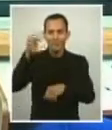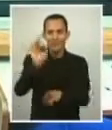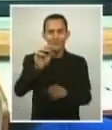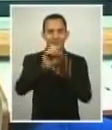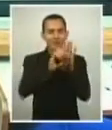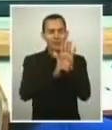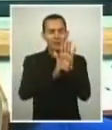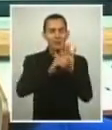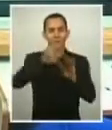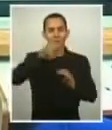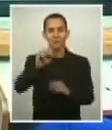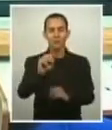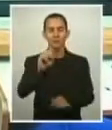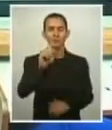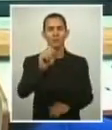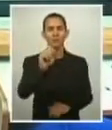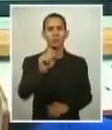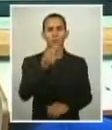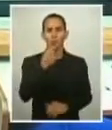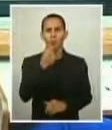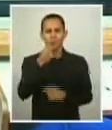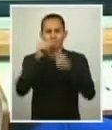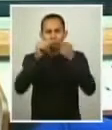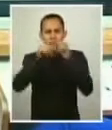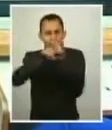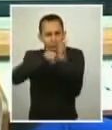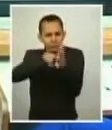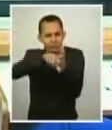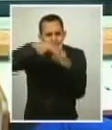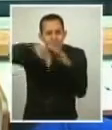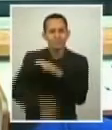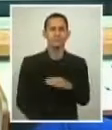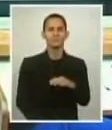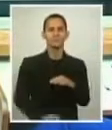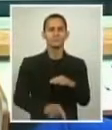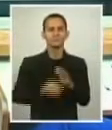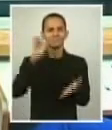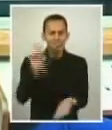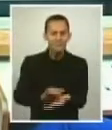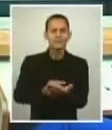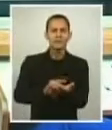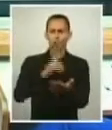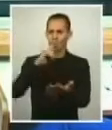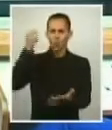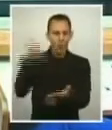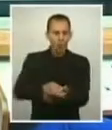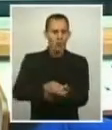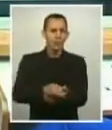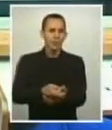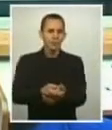18 ele era um crítico profundo intransigente